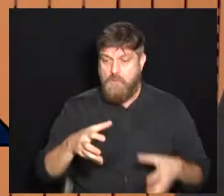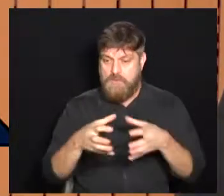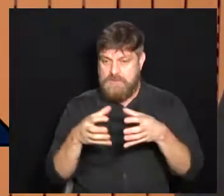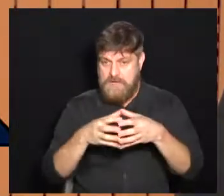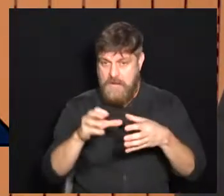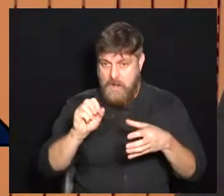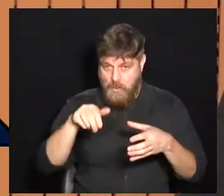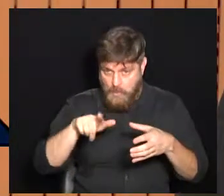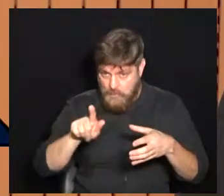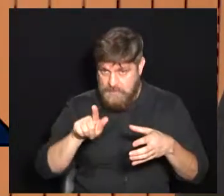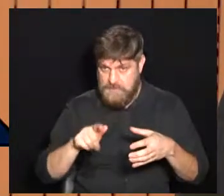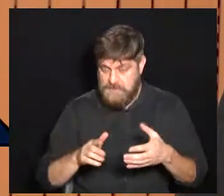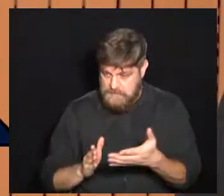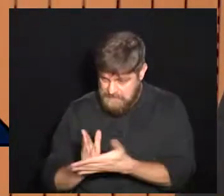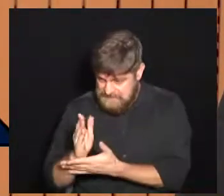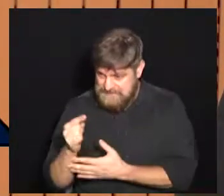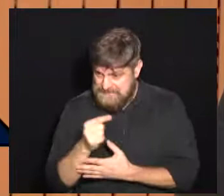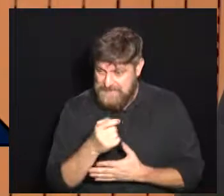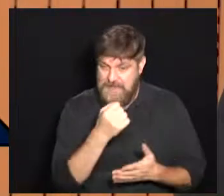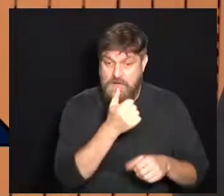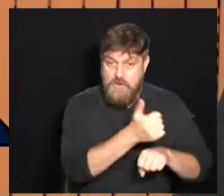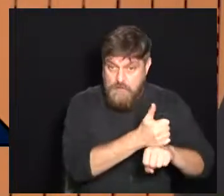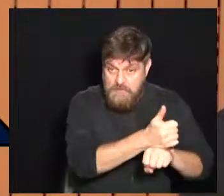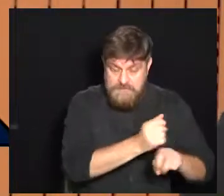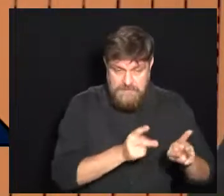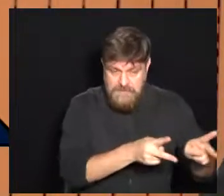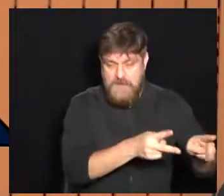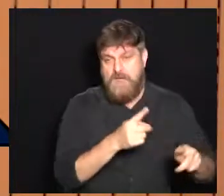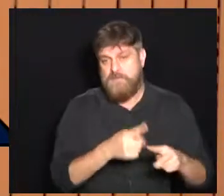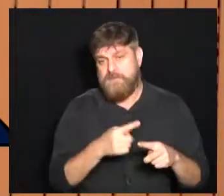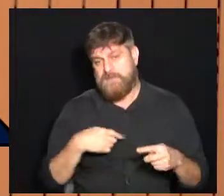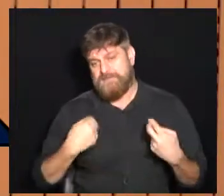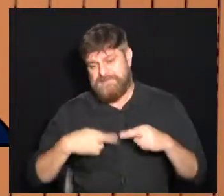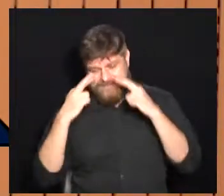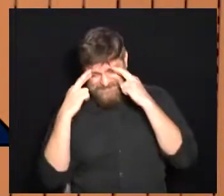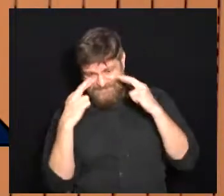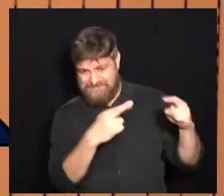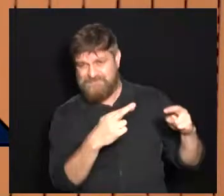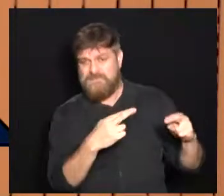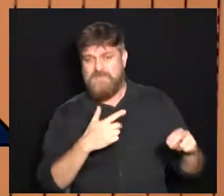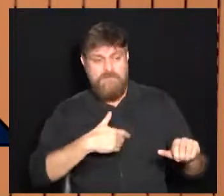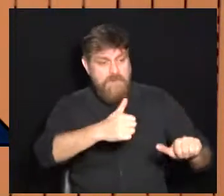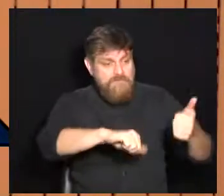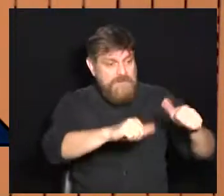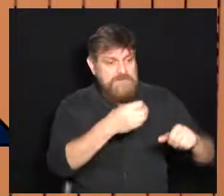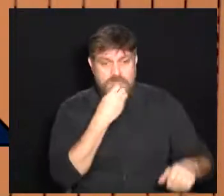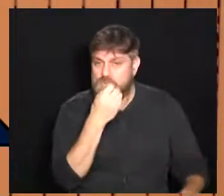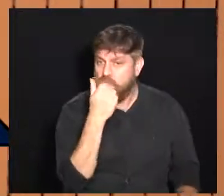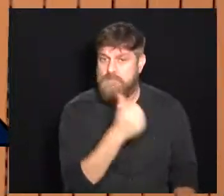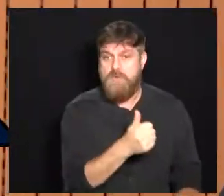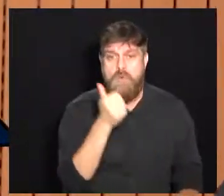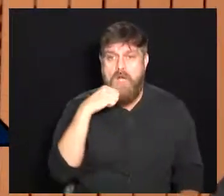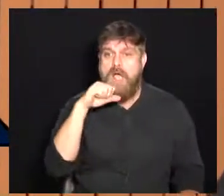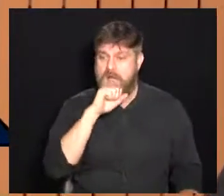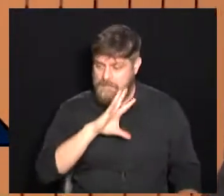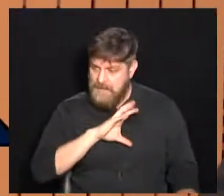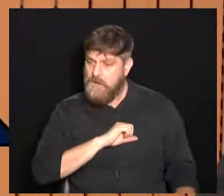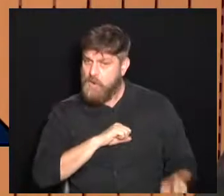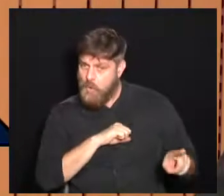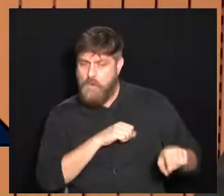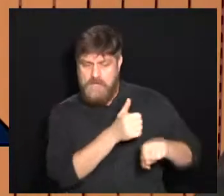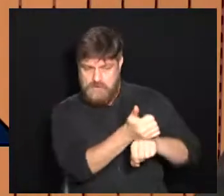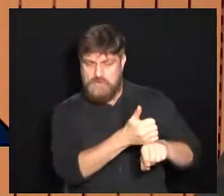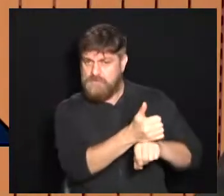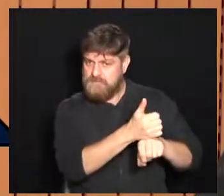instituição? Por que eu digo isso? Digo isso em respeito aos profissionais que são muito bem avaliados pelo conjunto das mães, essa é a informação que nos